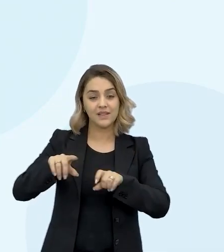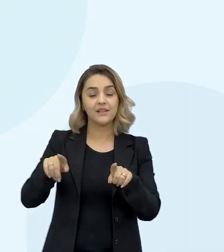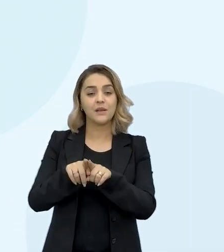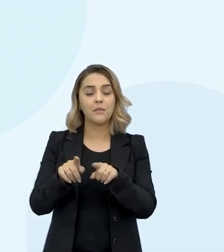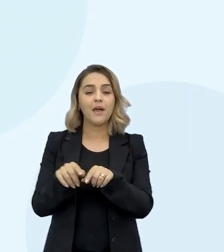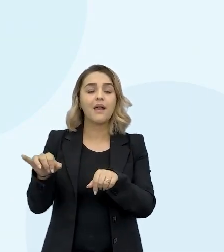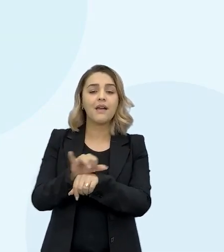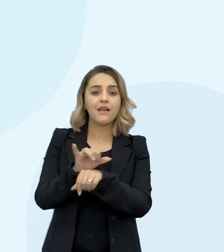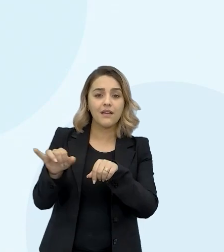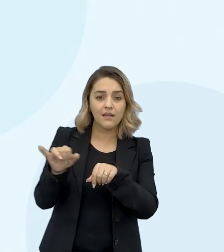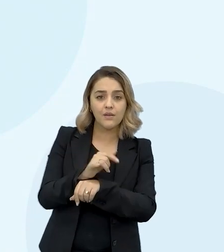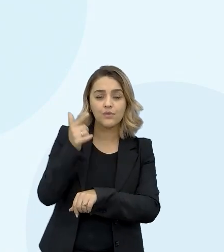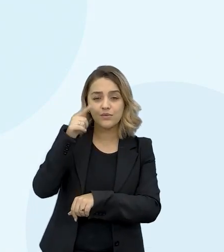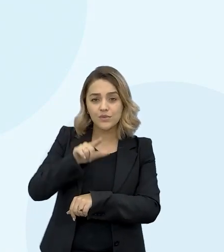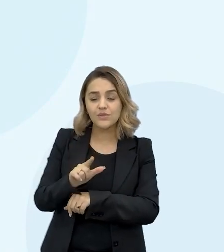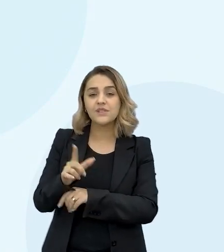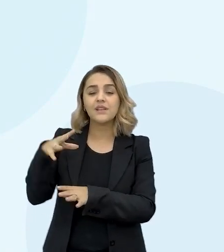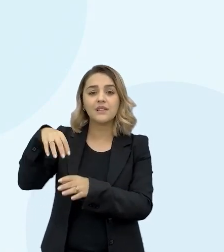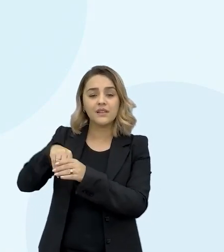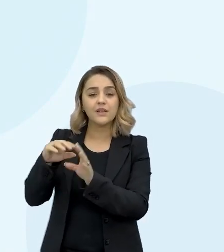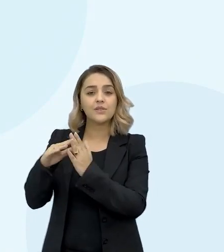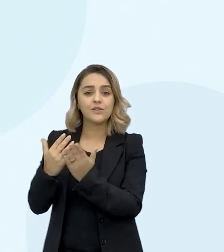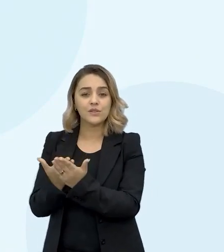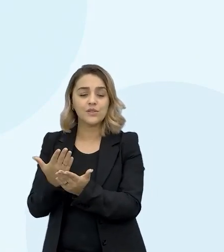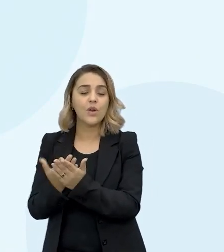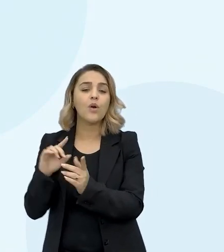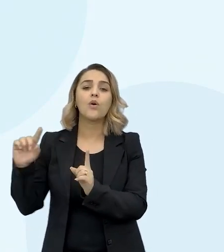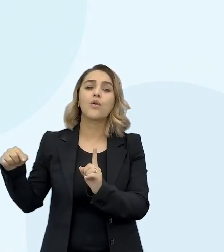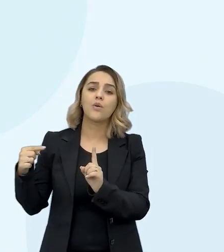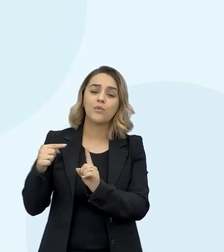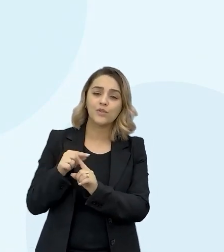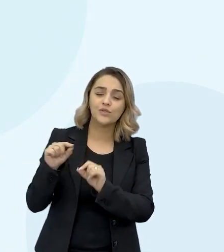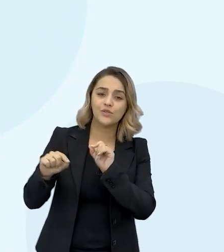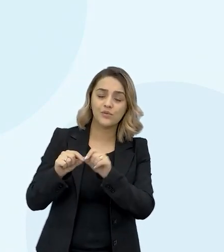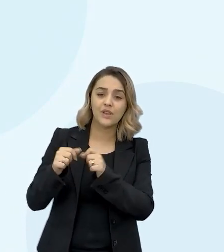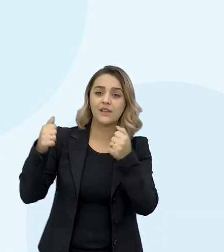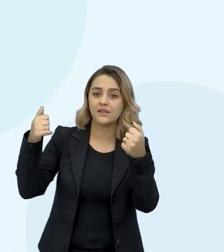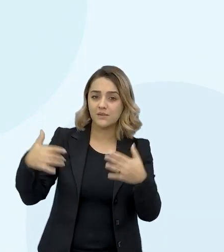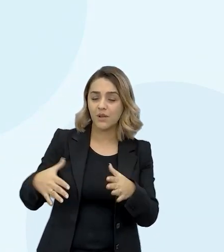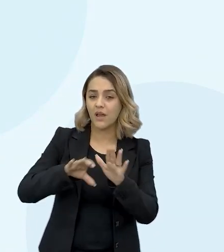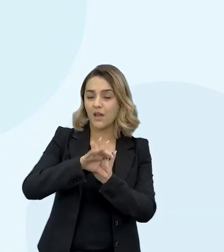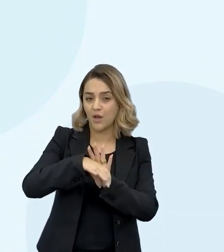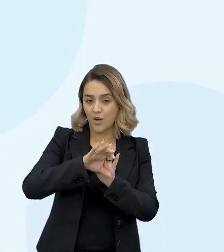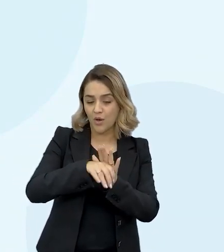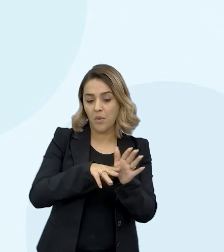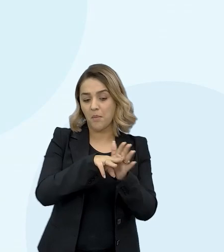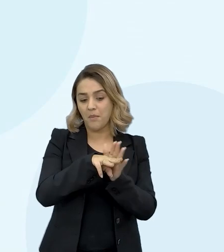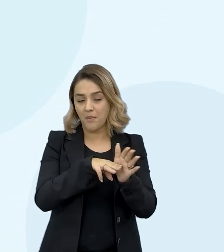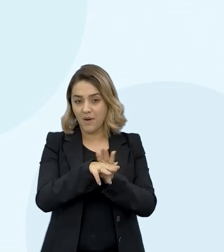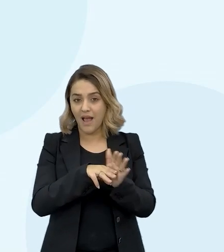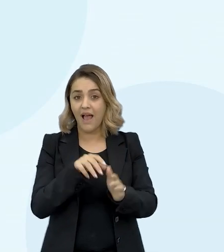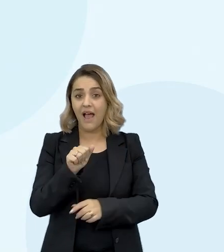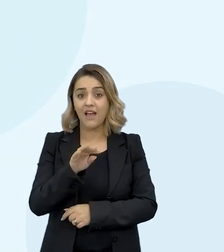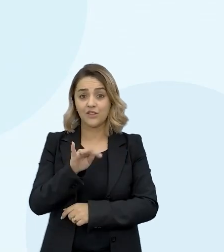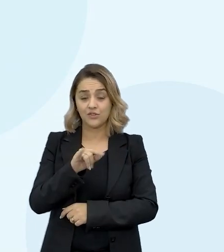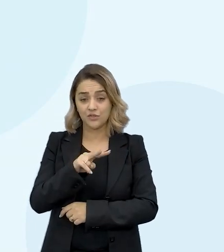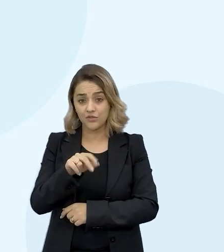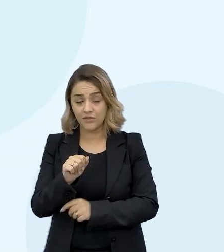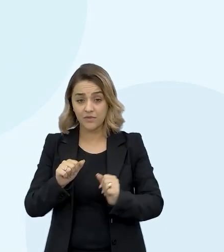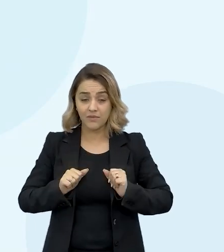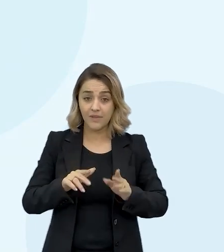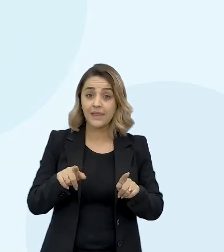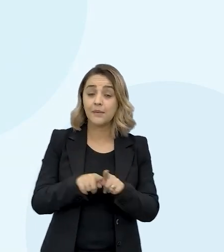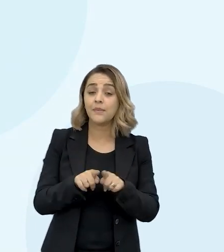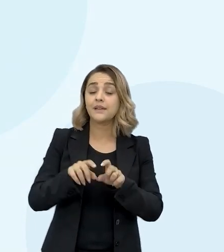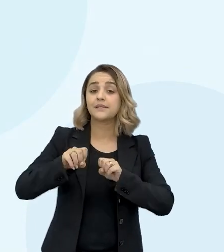vocês estarem fazendo aí na escola depois. Os objetivos: esclarecer o conceito da metodologia ativa e ensino